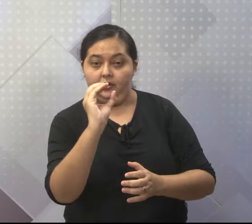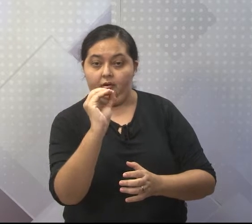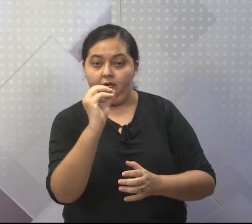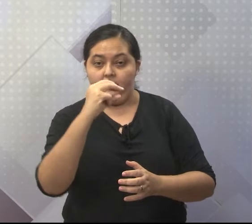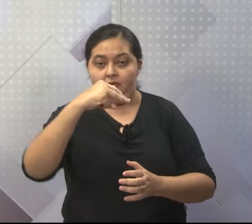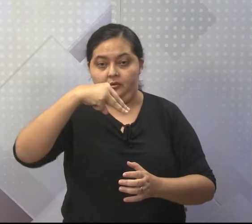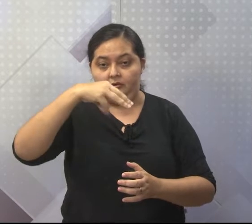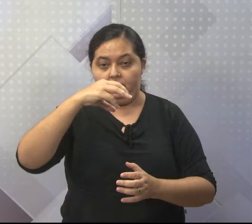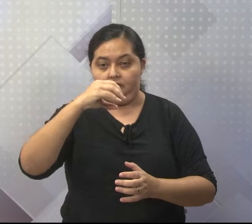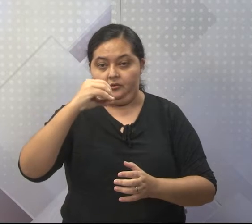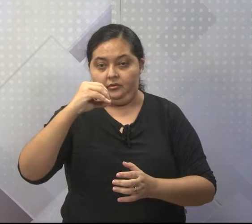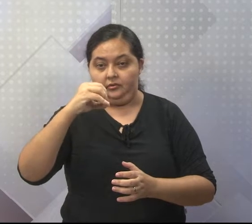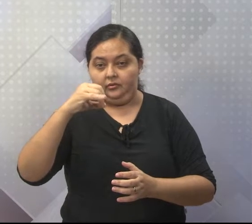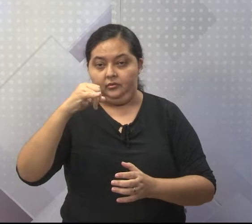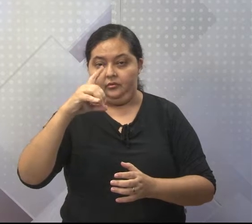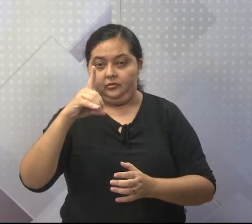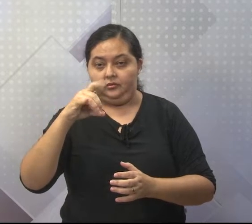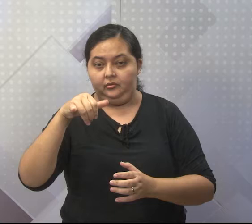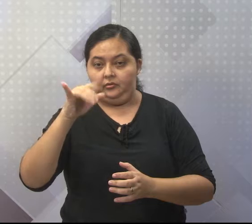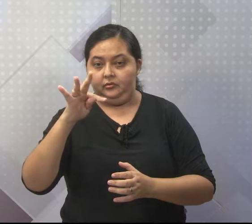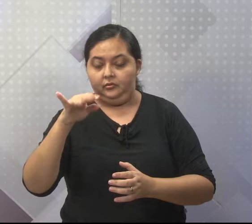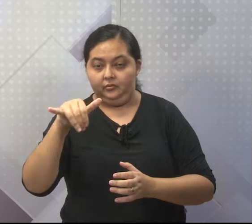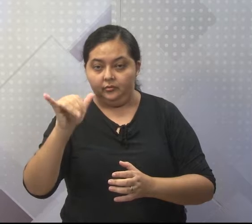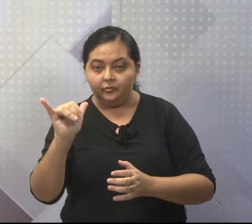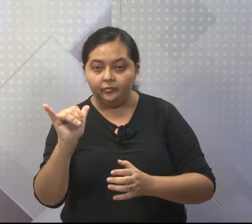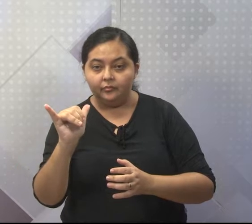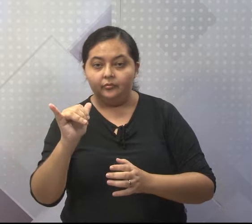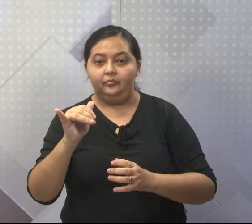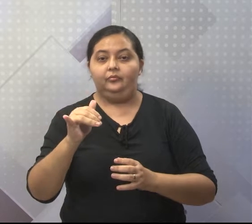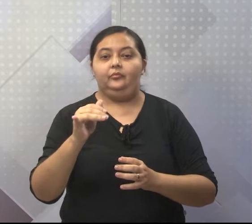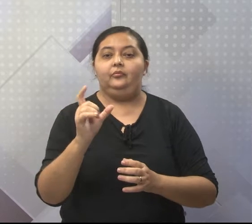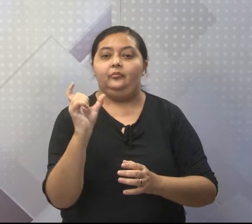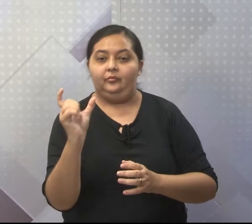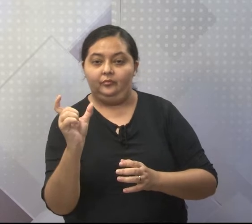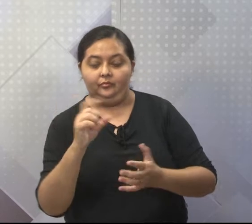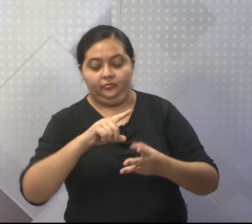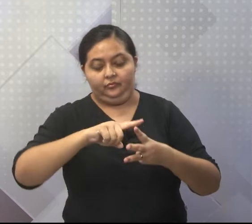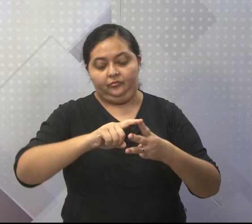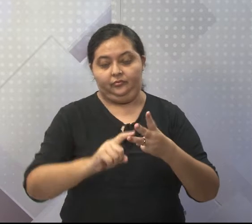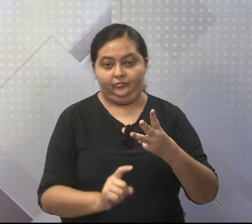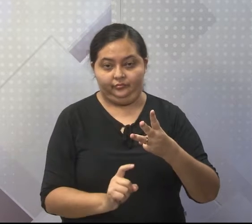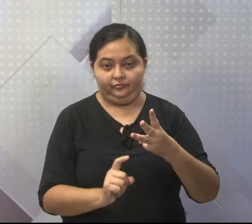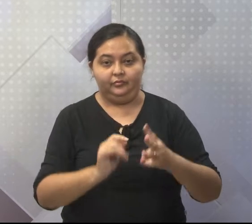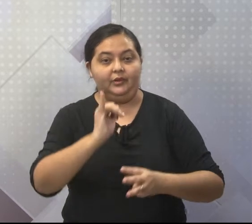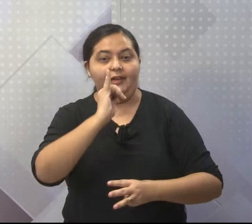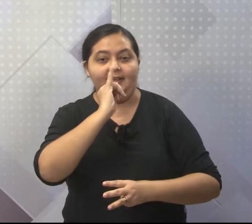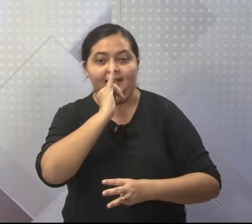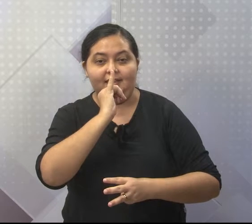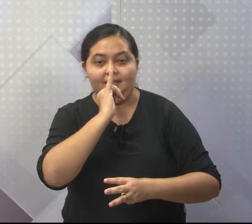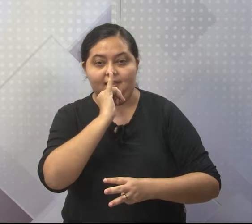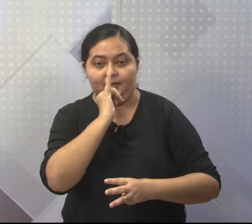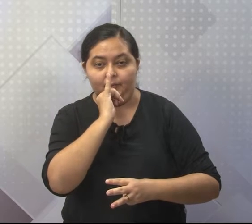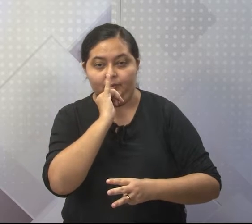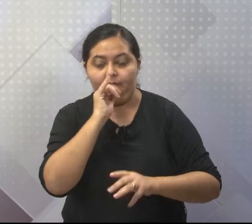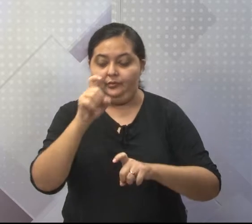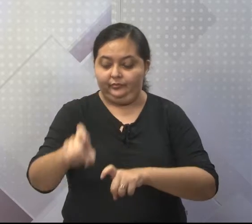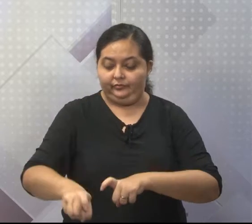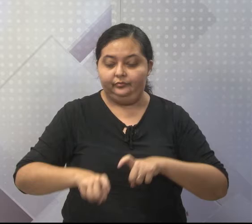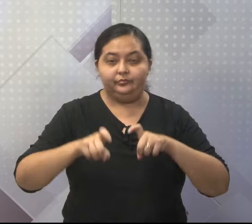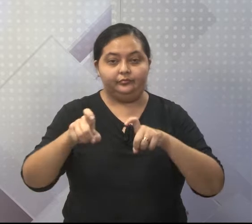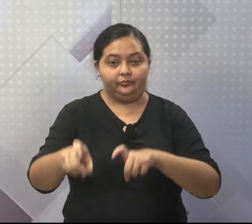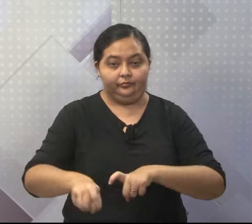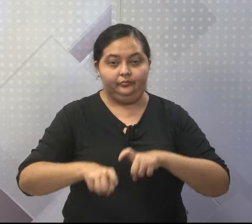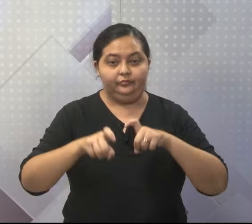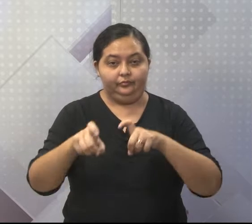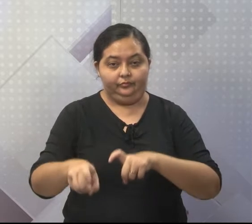primárias que é economia da América do Sul vai se desenvolver eu citei alguns exemplos principalmente da Agricultura